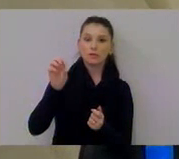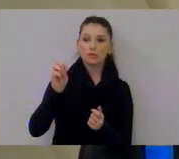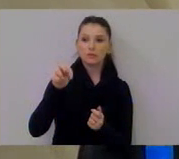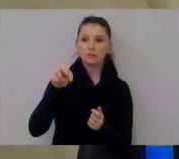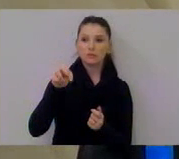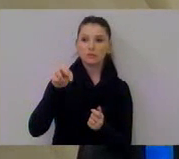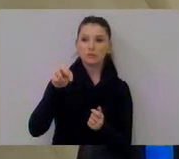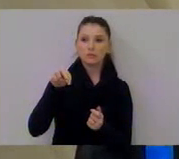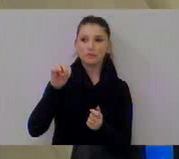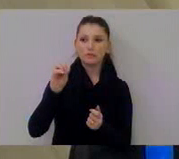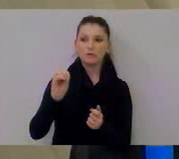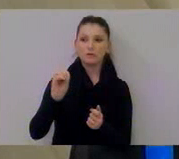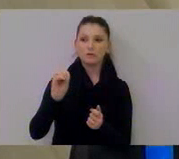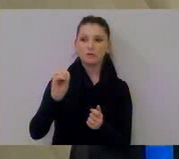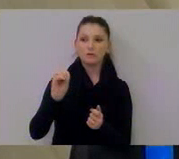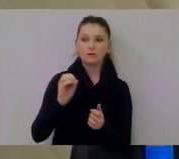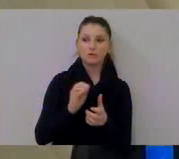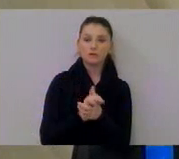Assunto: